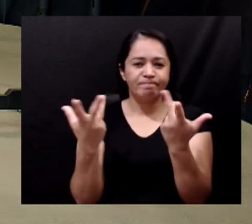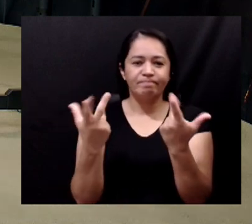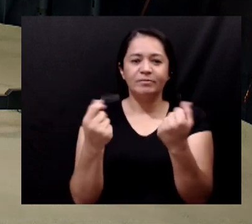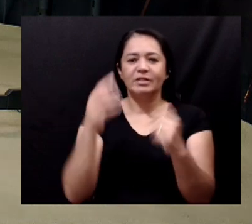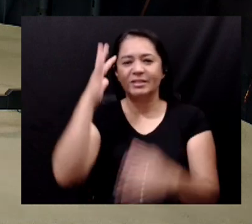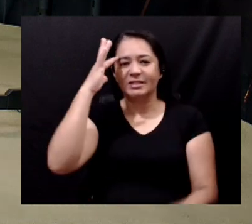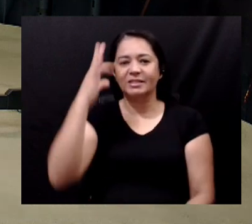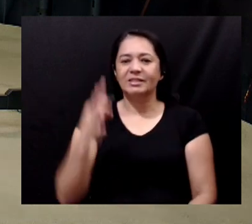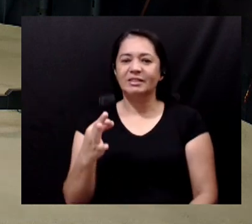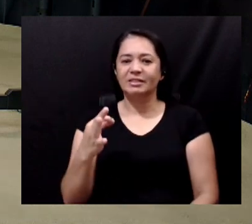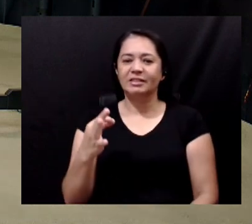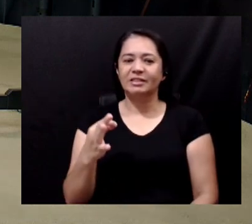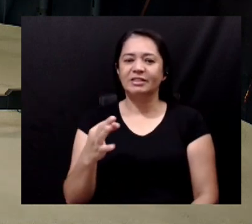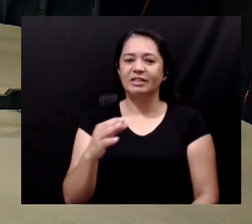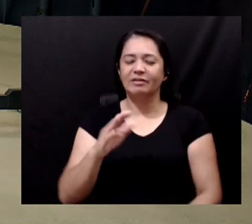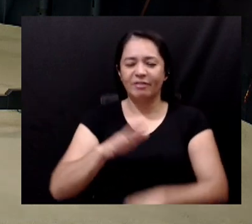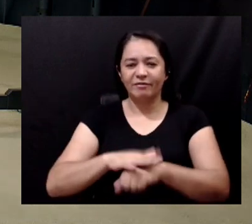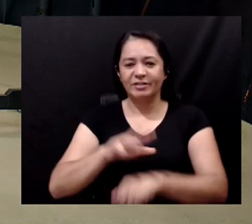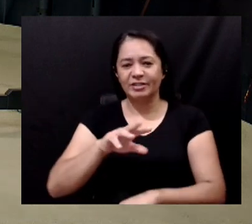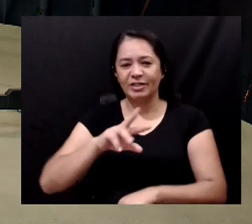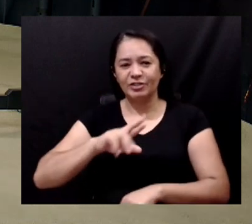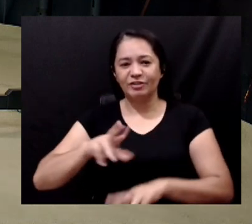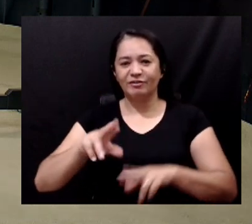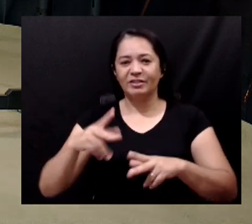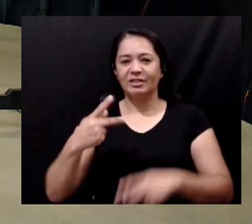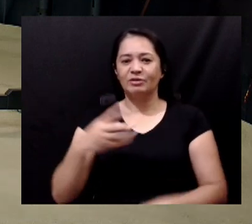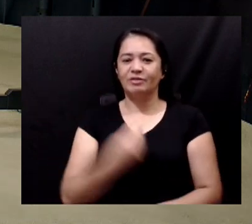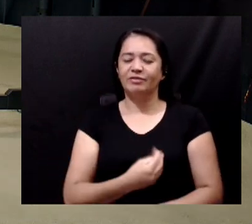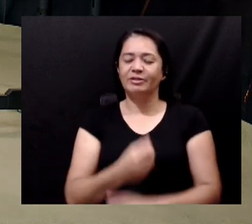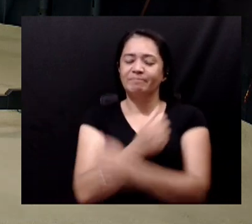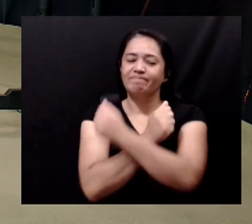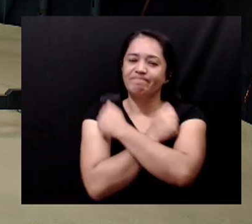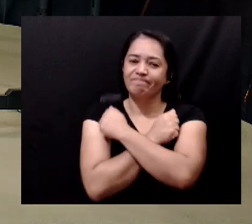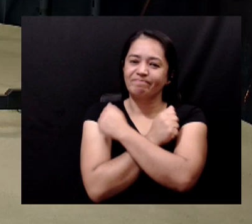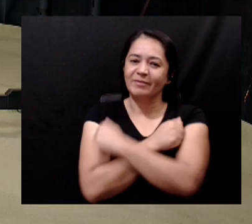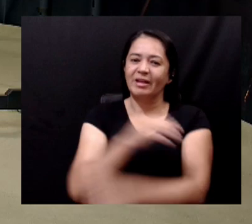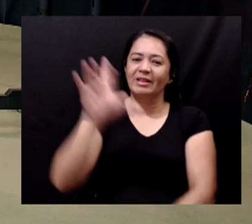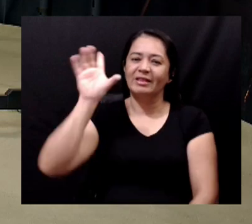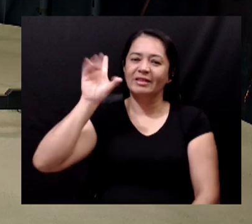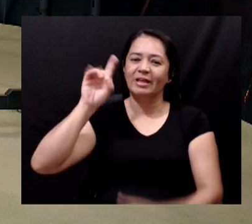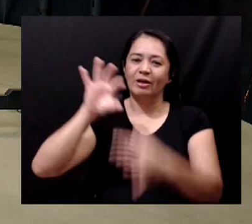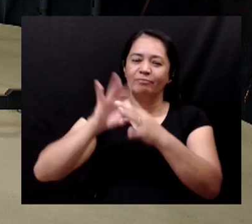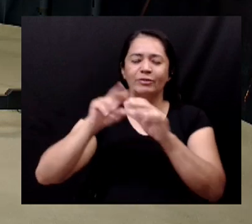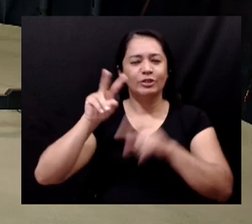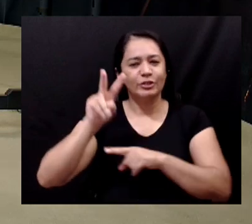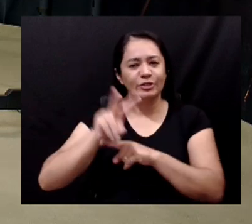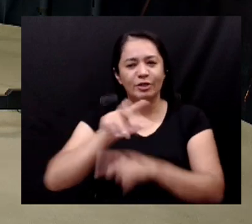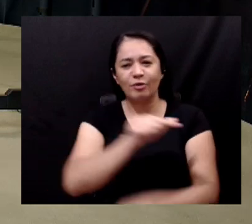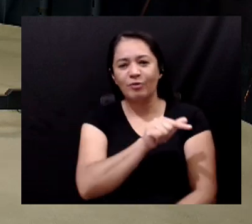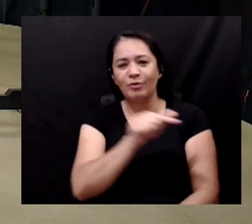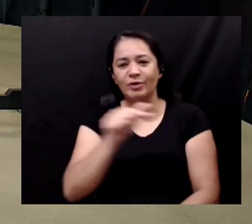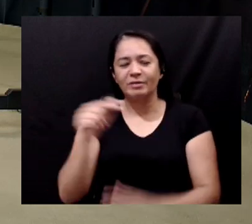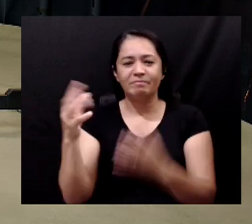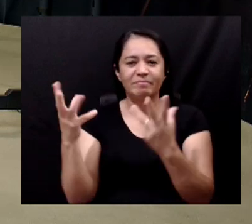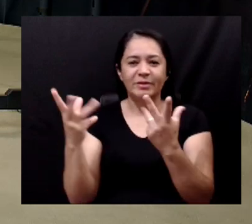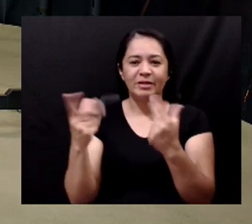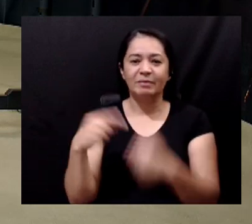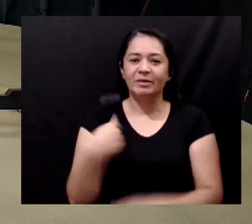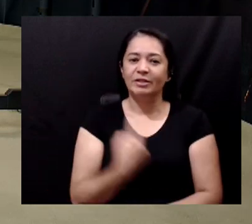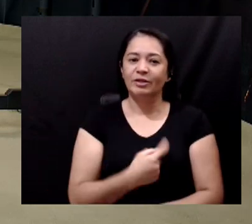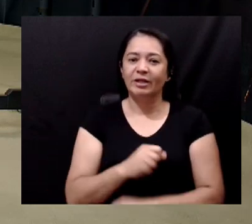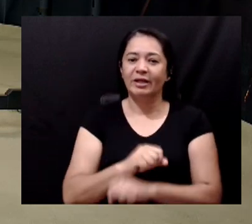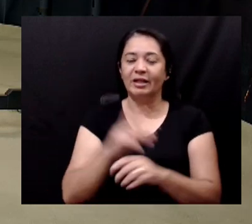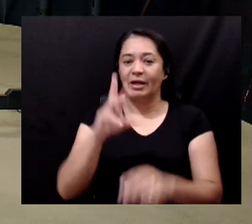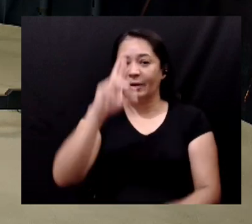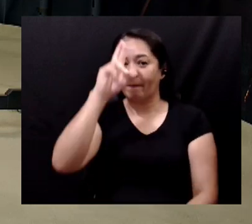vai fazer a diferença para você. Grande abraço, fiquem com Deus, se cuidem, uma semana maravilhosa para todos nós e, claro, meio-dia, não esquece não,